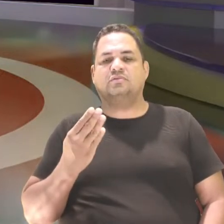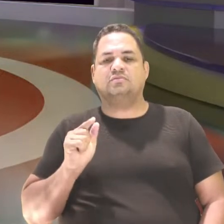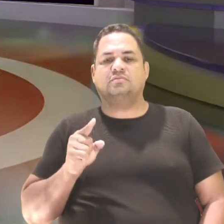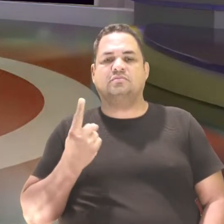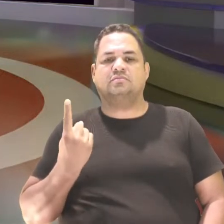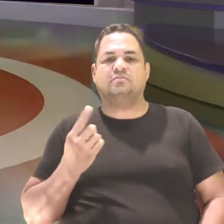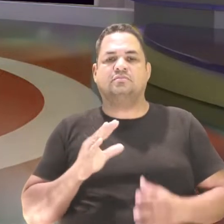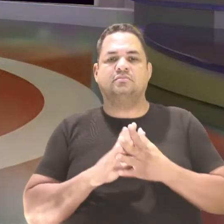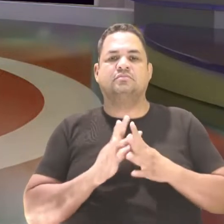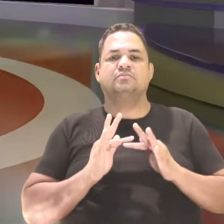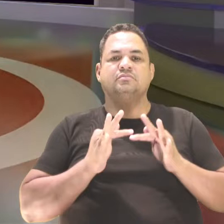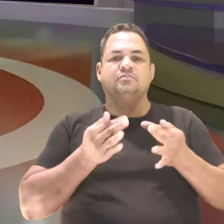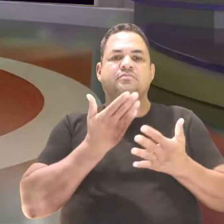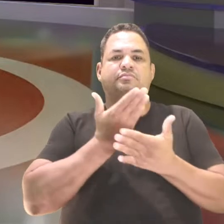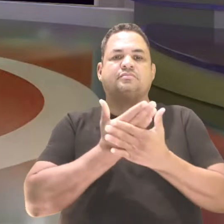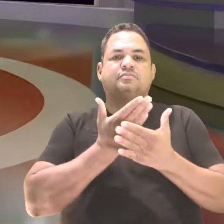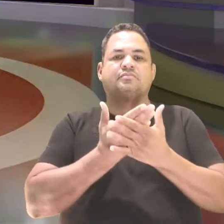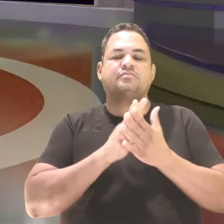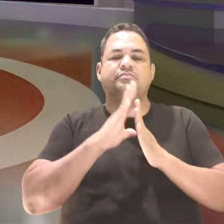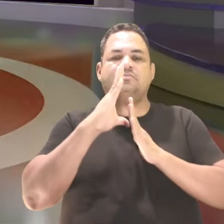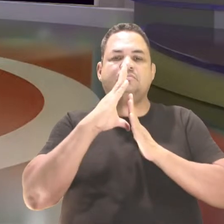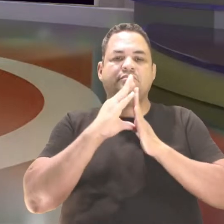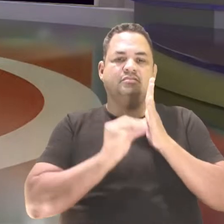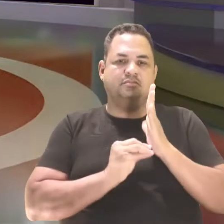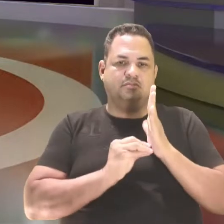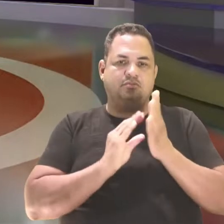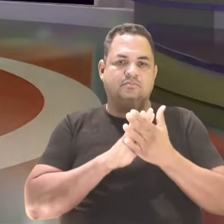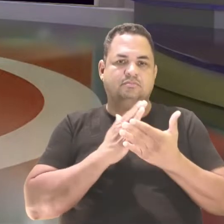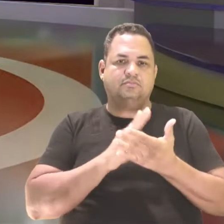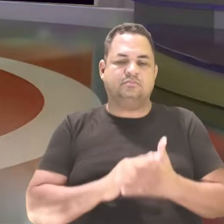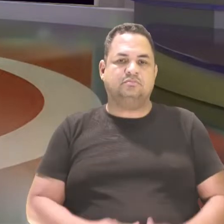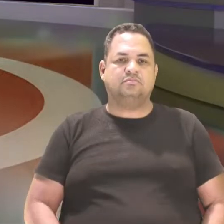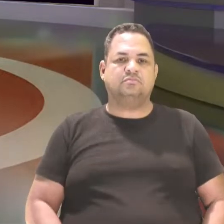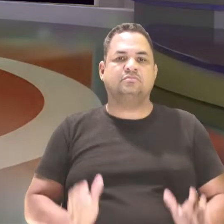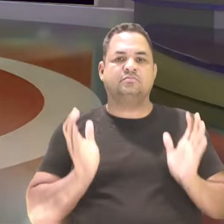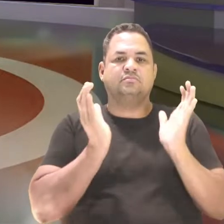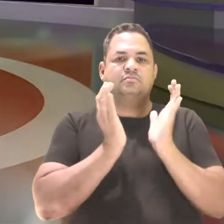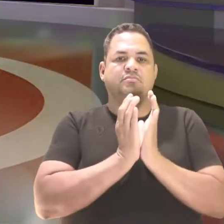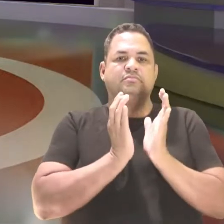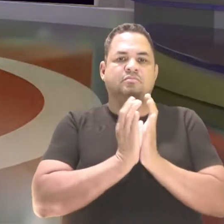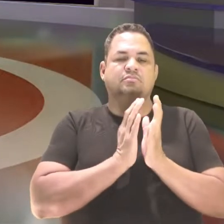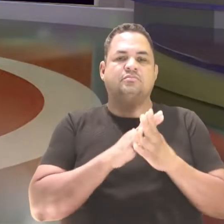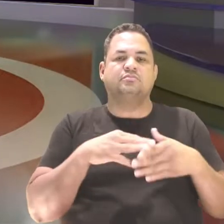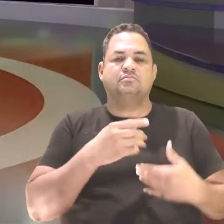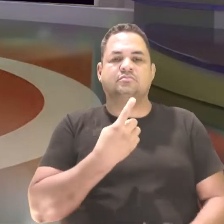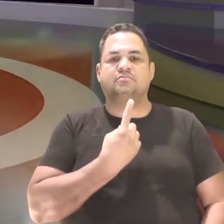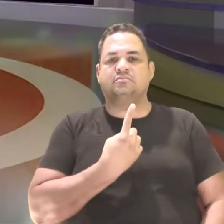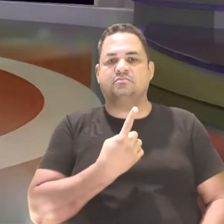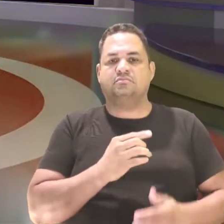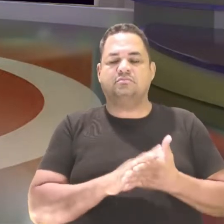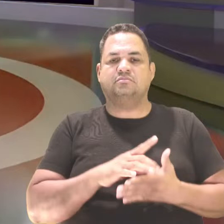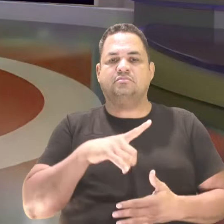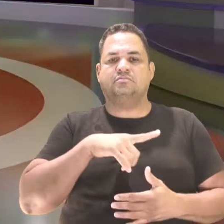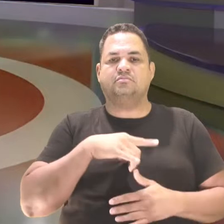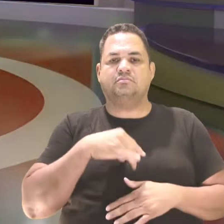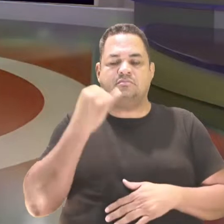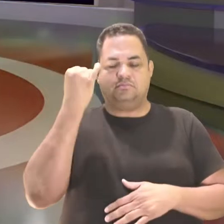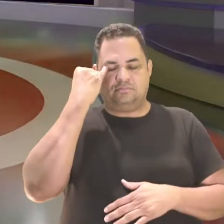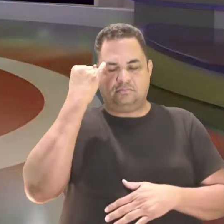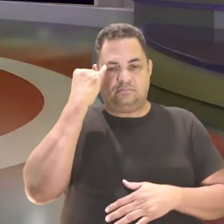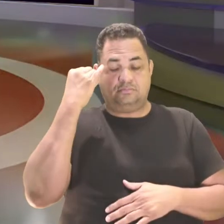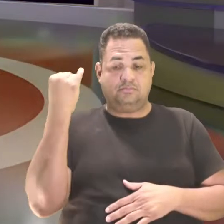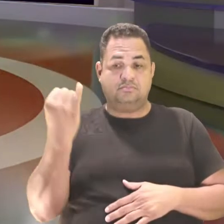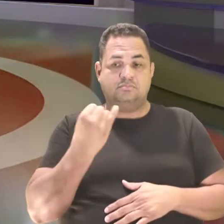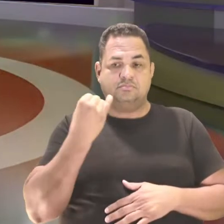nossa última aula de conteúdo da nossa Unit 1. Temos algumas informações muito importantes, uma aula